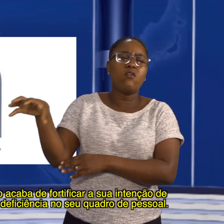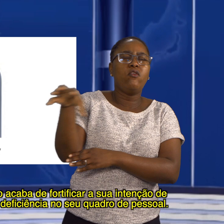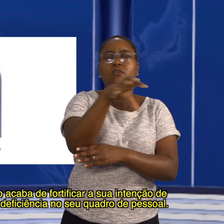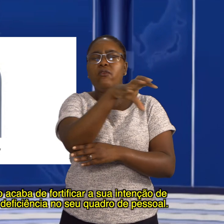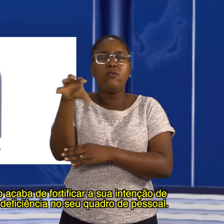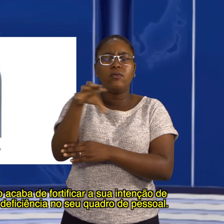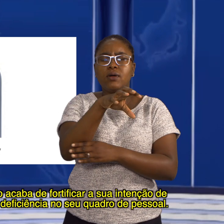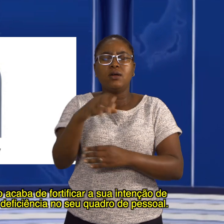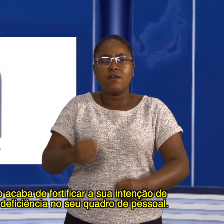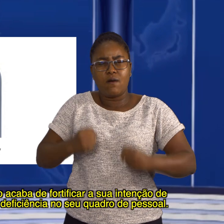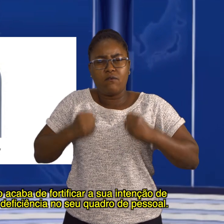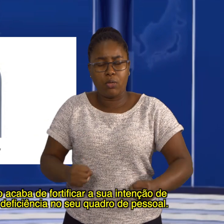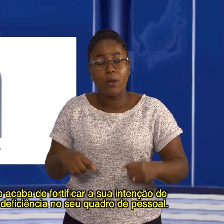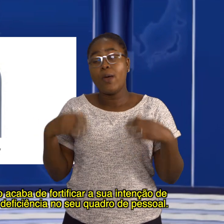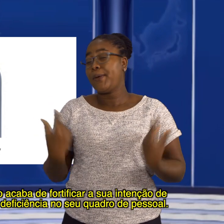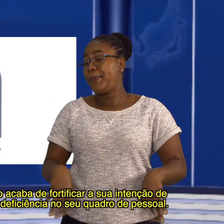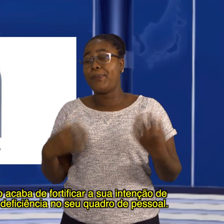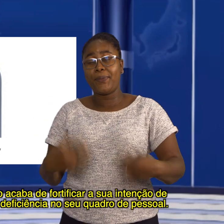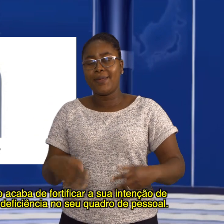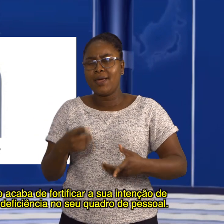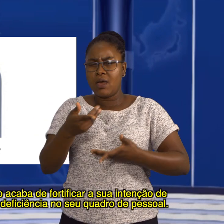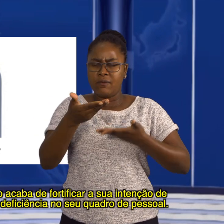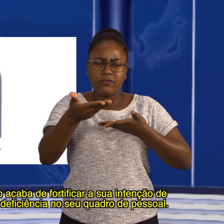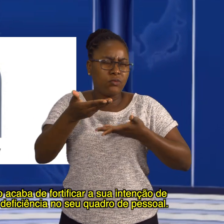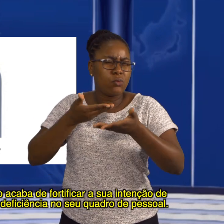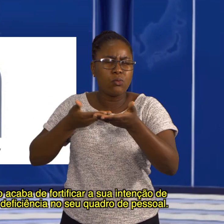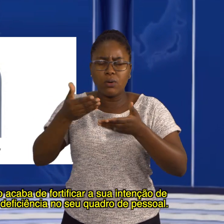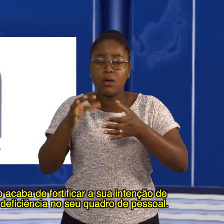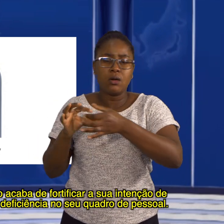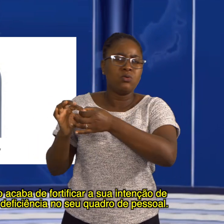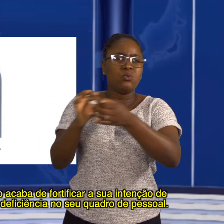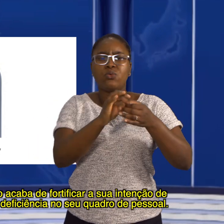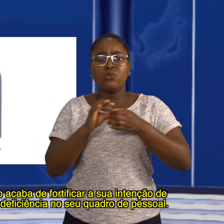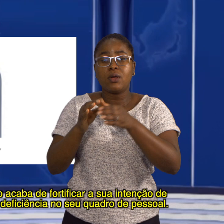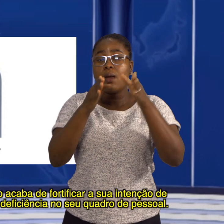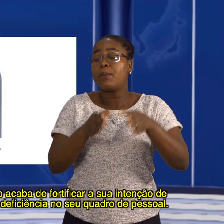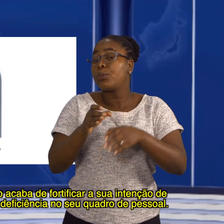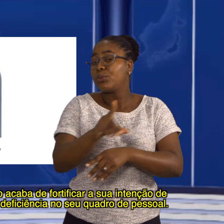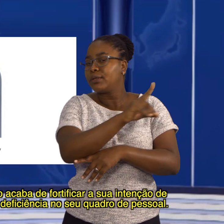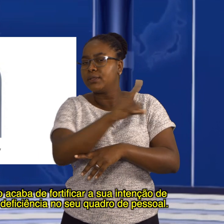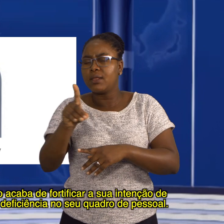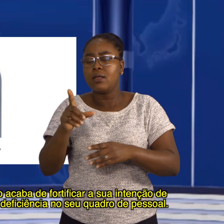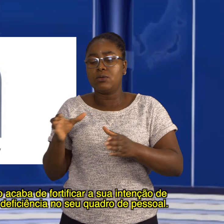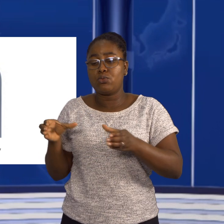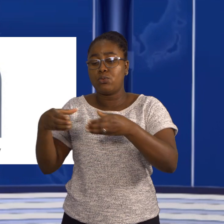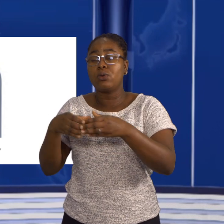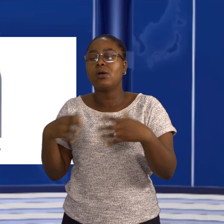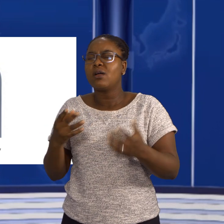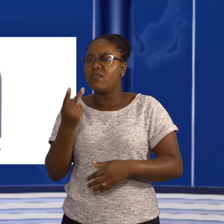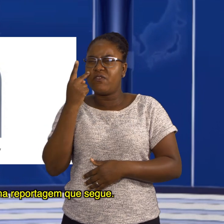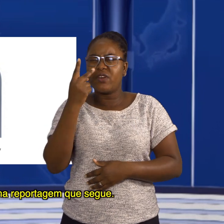que o Porto de Maputo acaba de fortificar a sua intenção de enquadrar pessoas com deficiência no seu quadro de